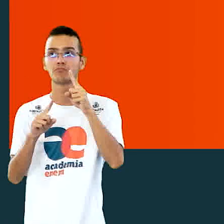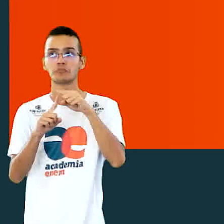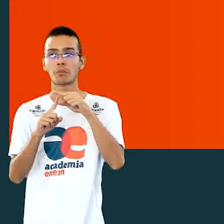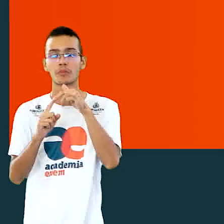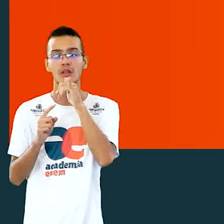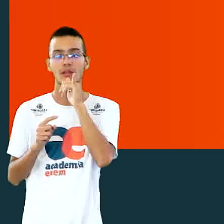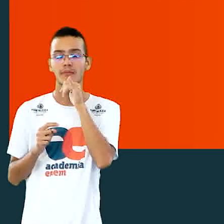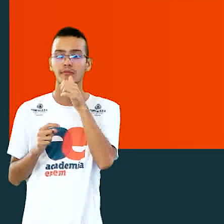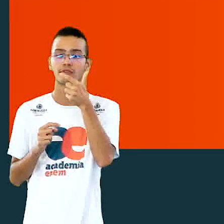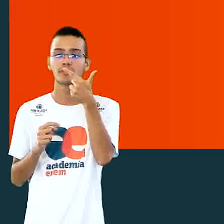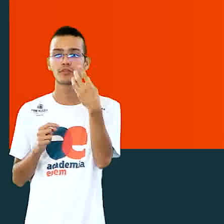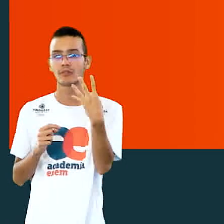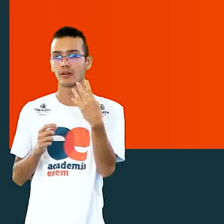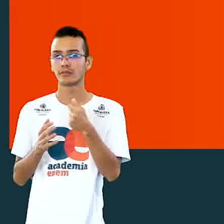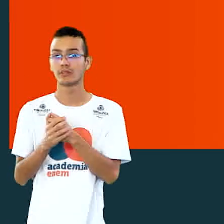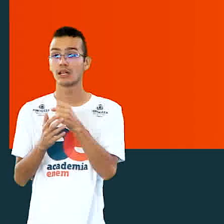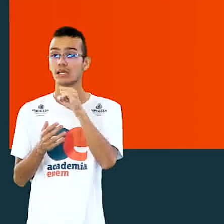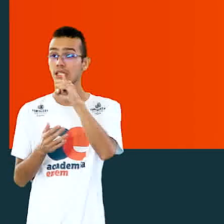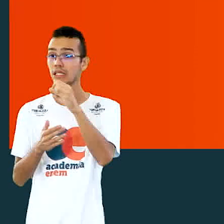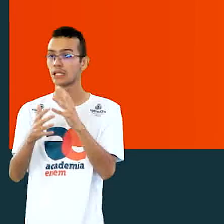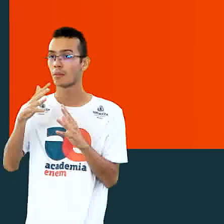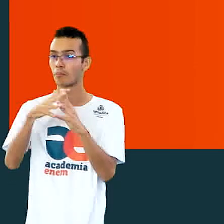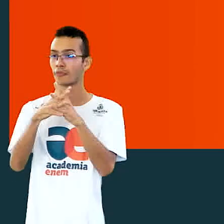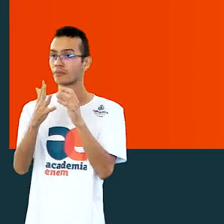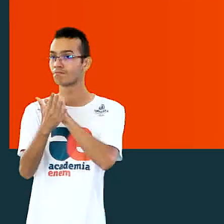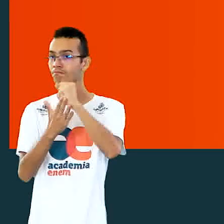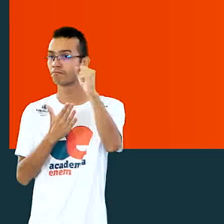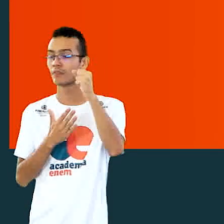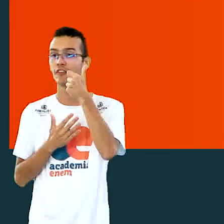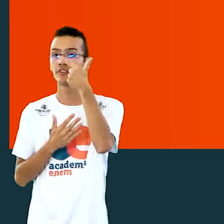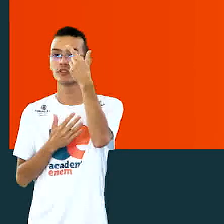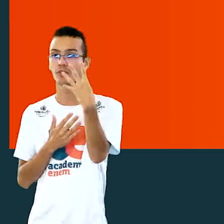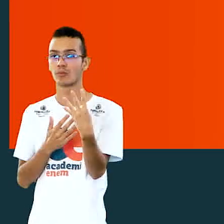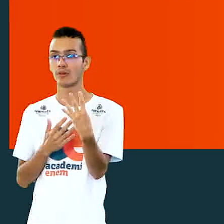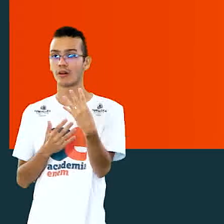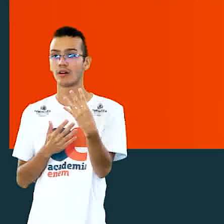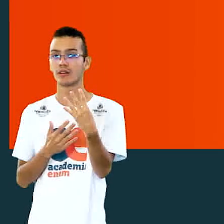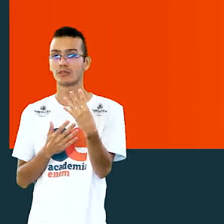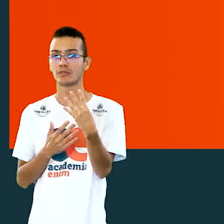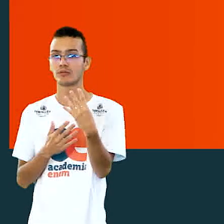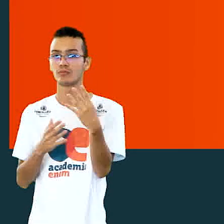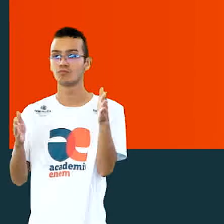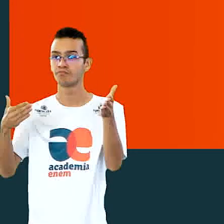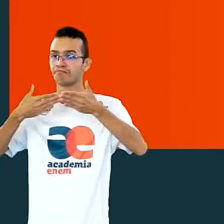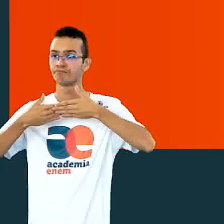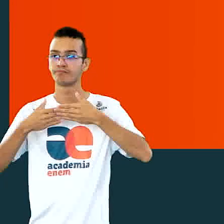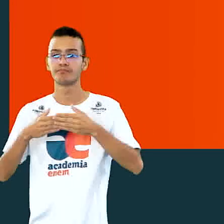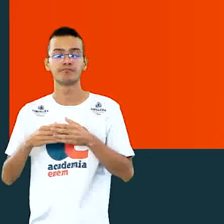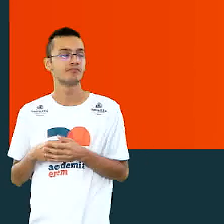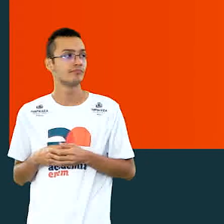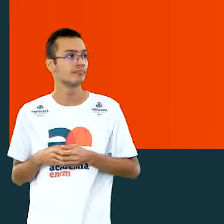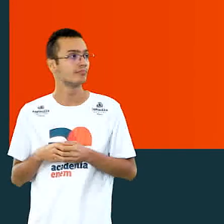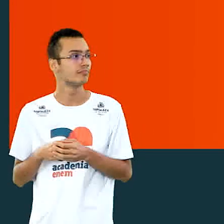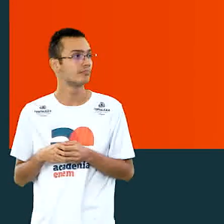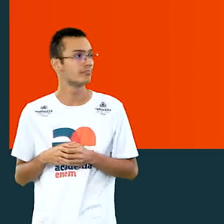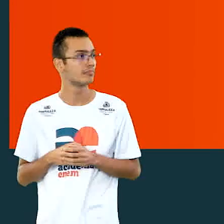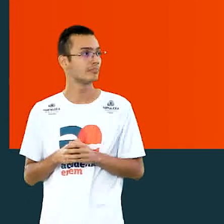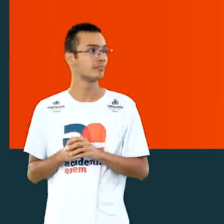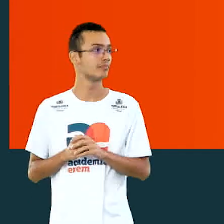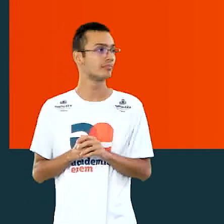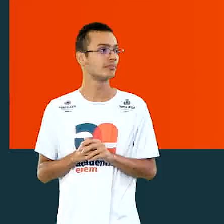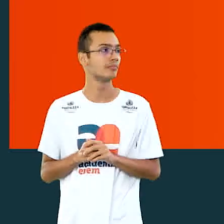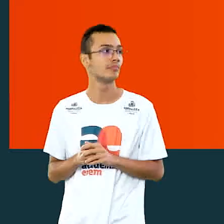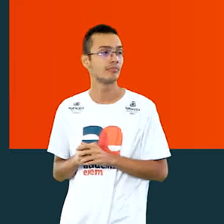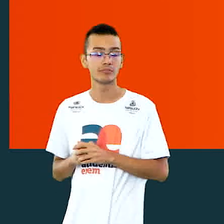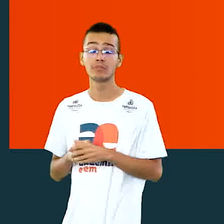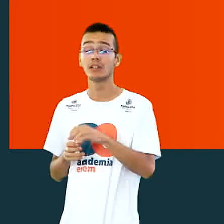24,54, ele vai disparar ou não vai? Vai. E eu nunca vou conseguir funcionar o meu chuveiro na posição inverno. Então, toda vida que